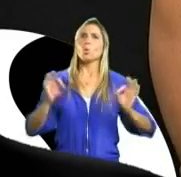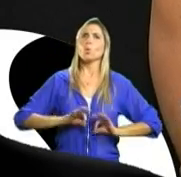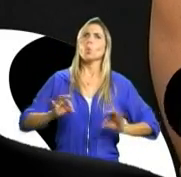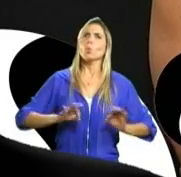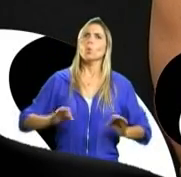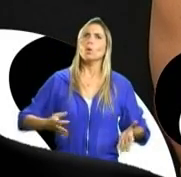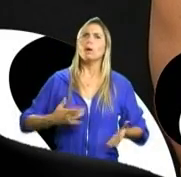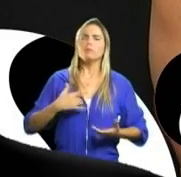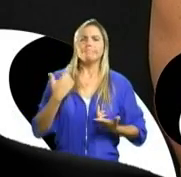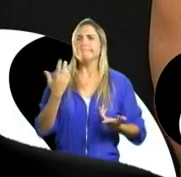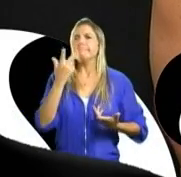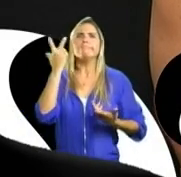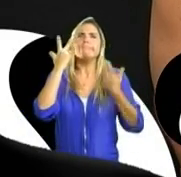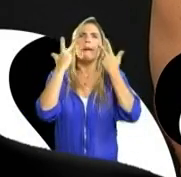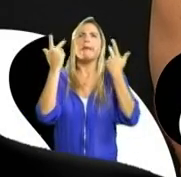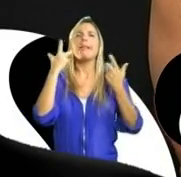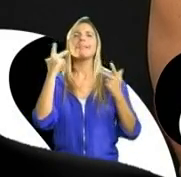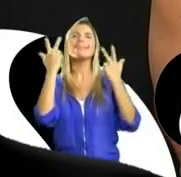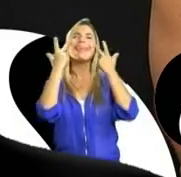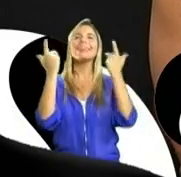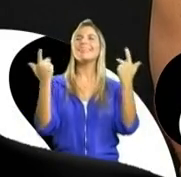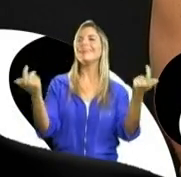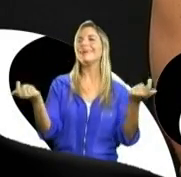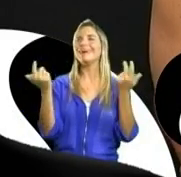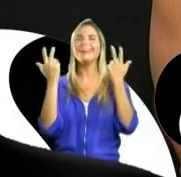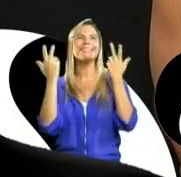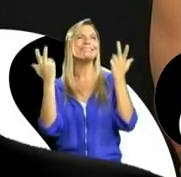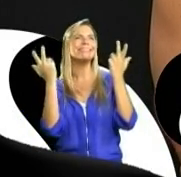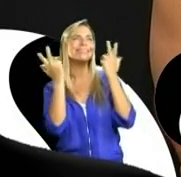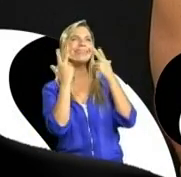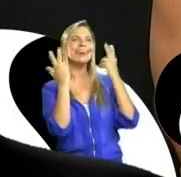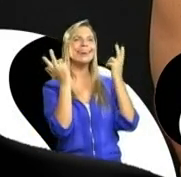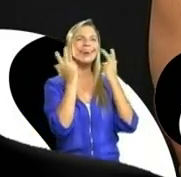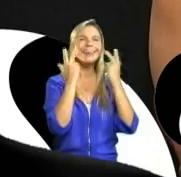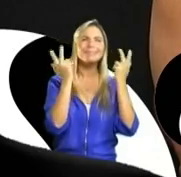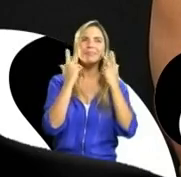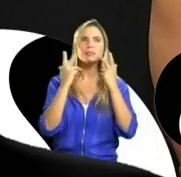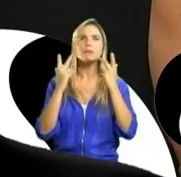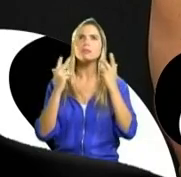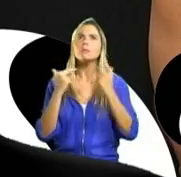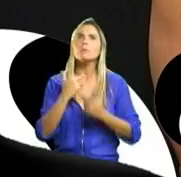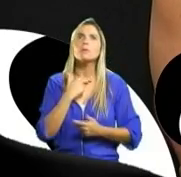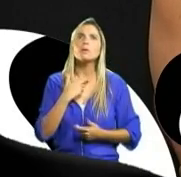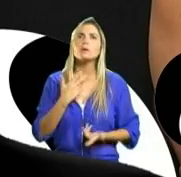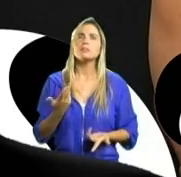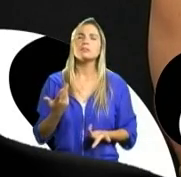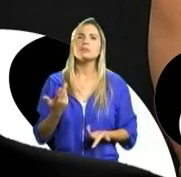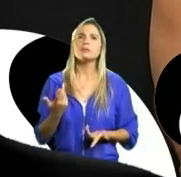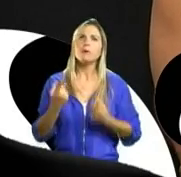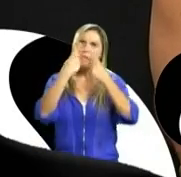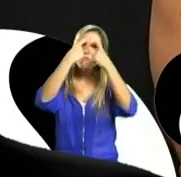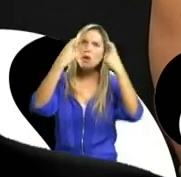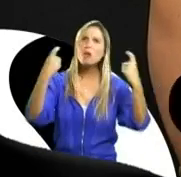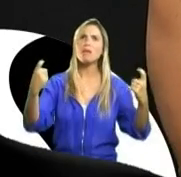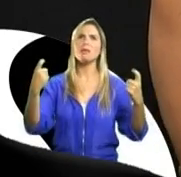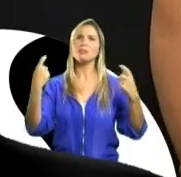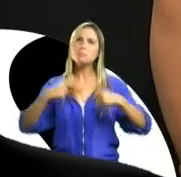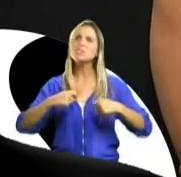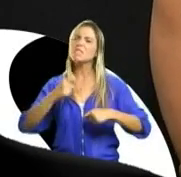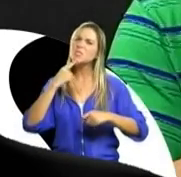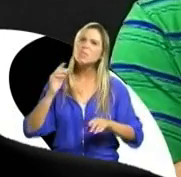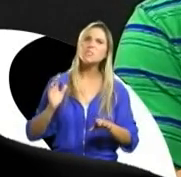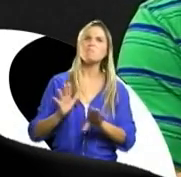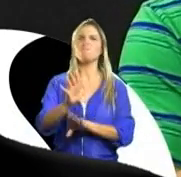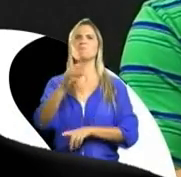seria necessário por toda a sociedade. Então, os eventos violentos acontecem e eles são, por vezes,